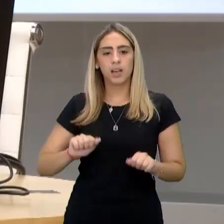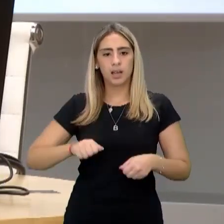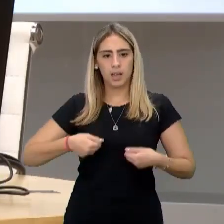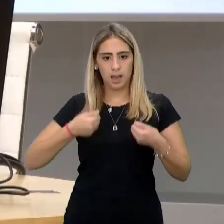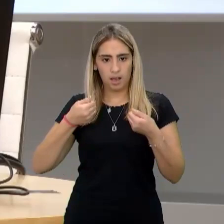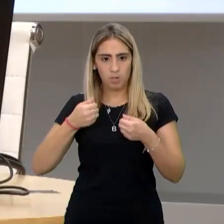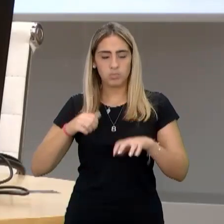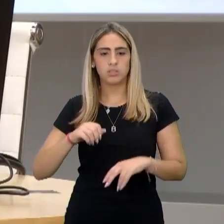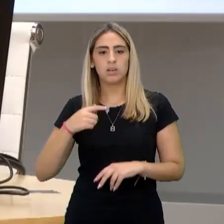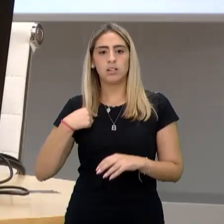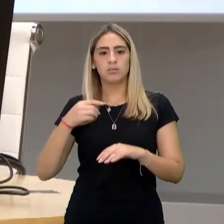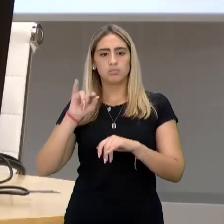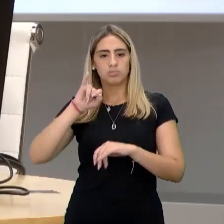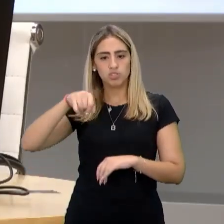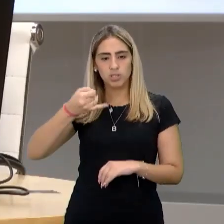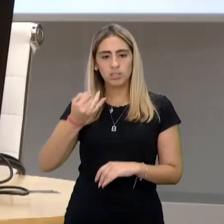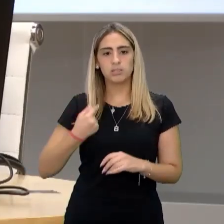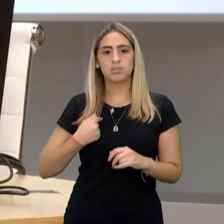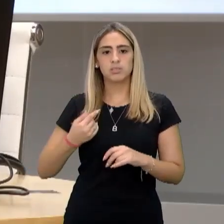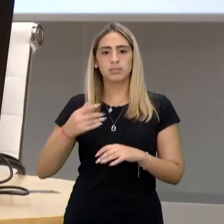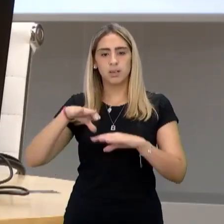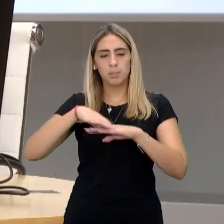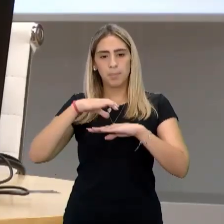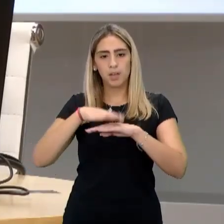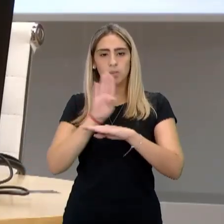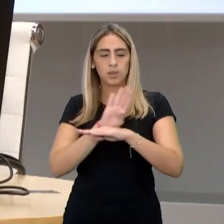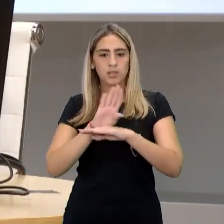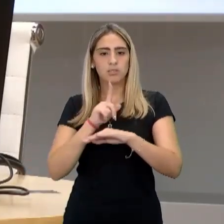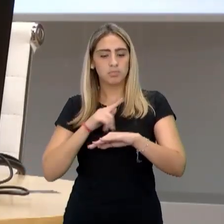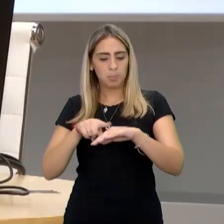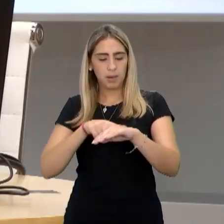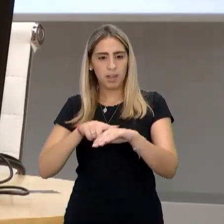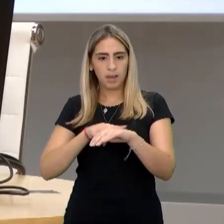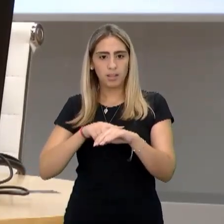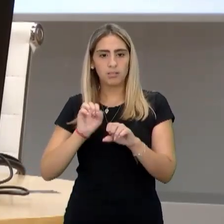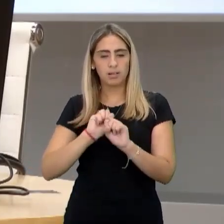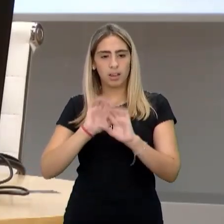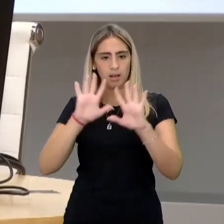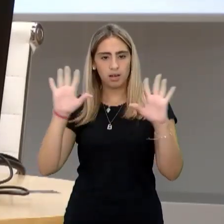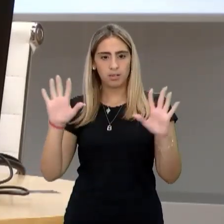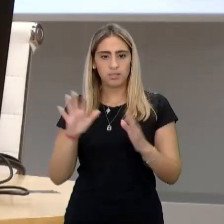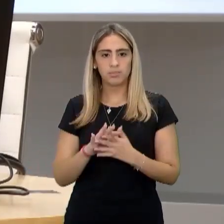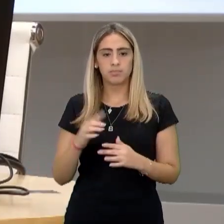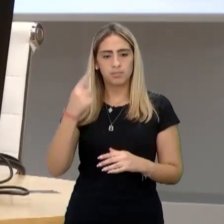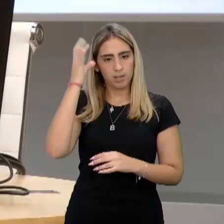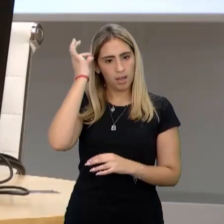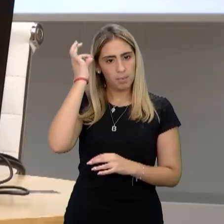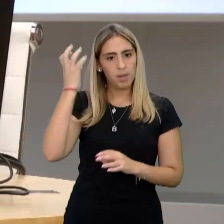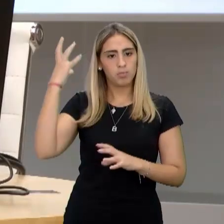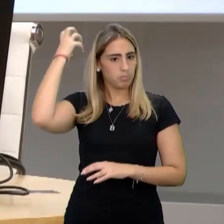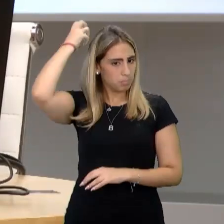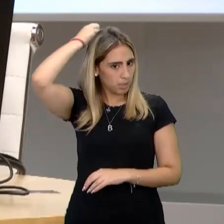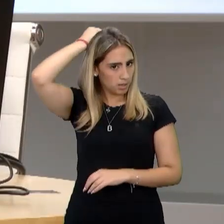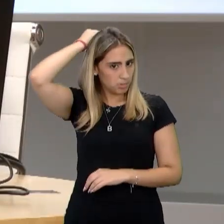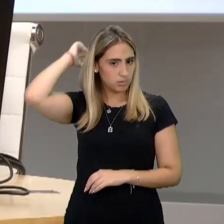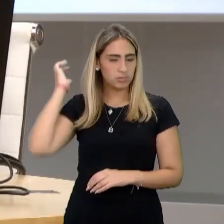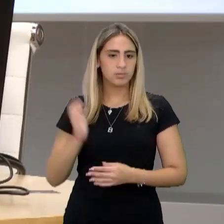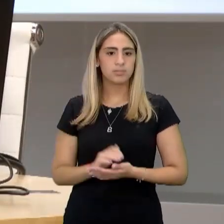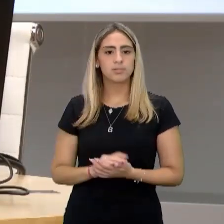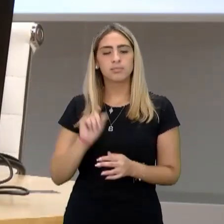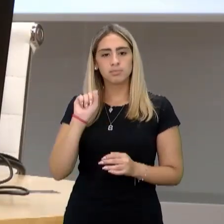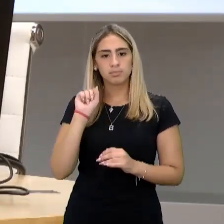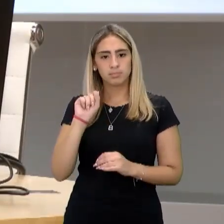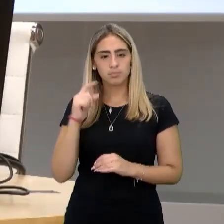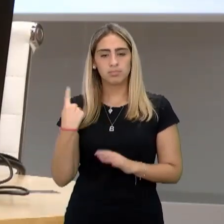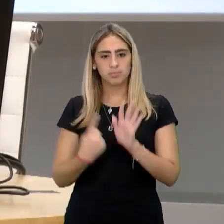uma sapatilha bege, tenho a pele clara e estou com o cabelo novamente aí de rabo de cavalo. Quem vai apresentar essa formação